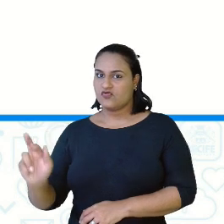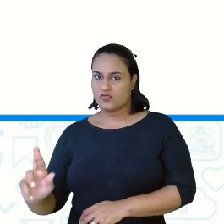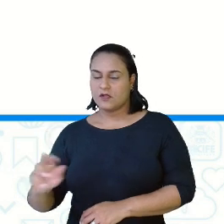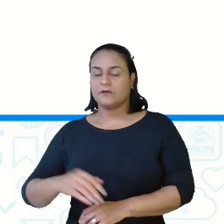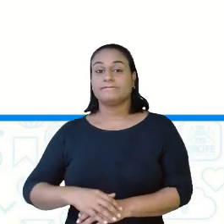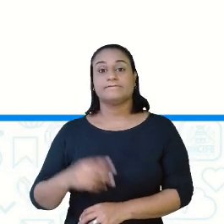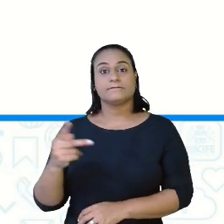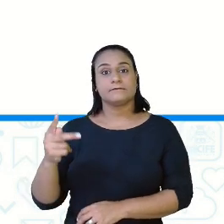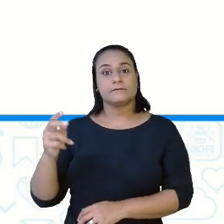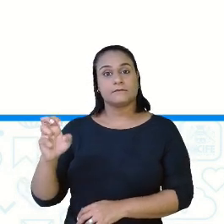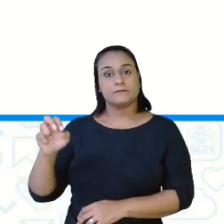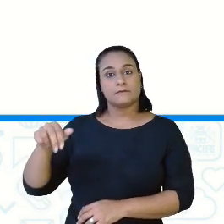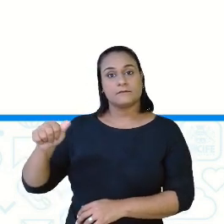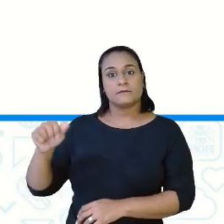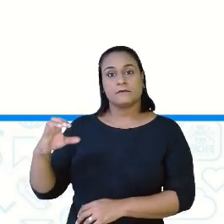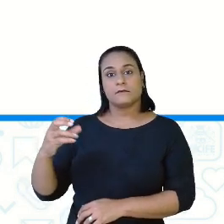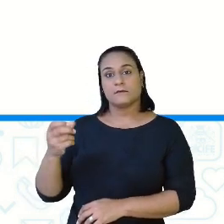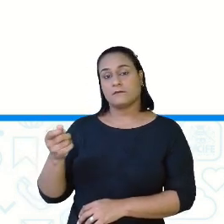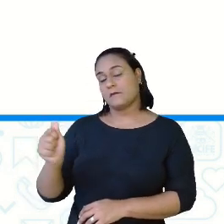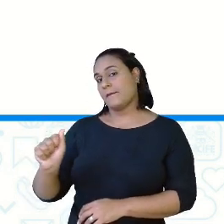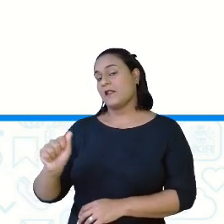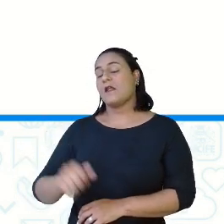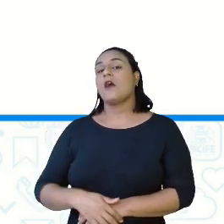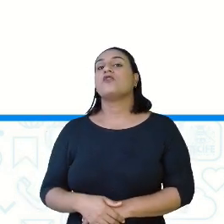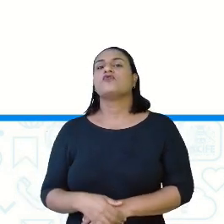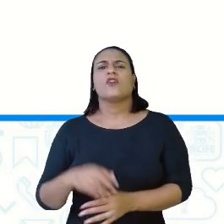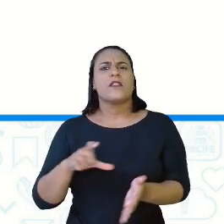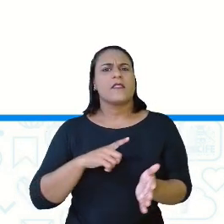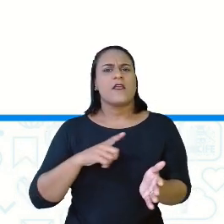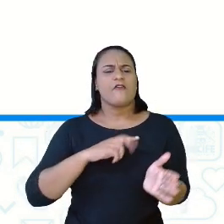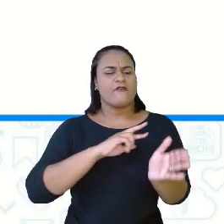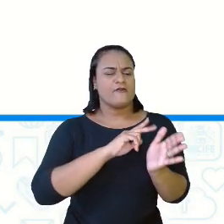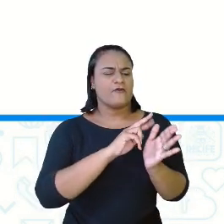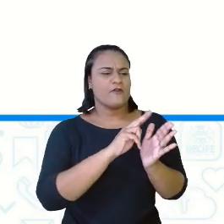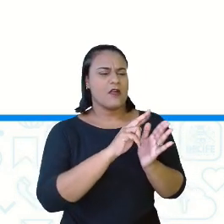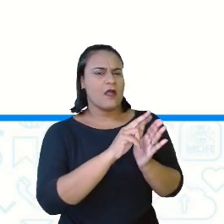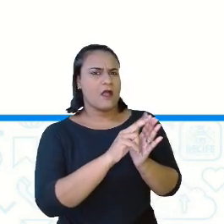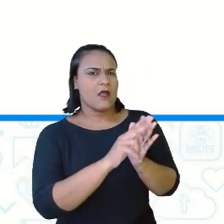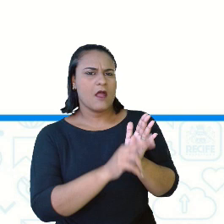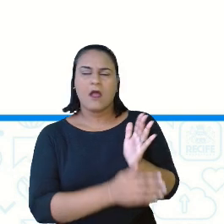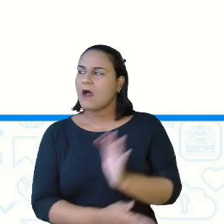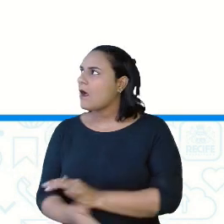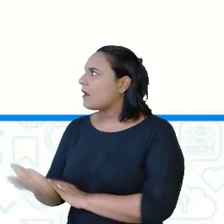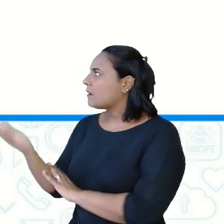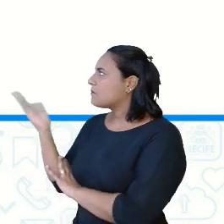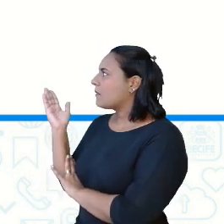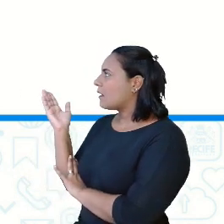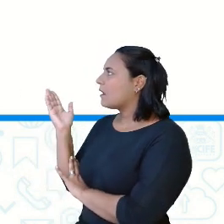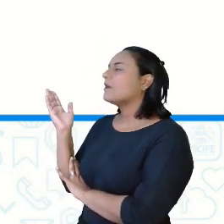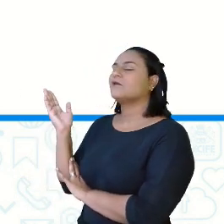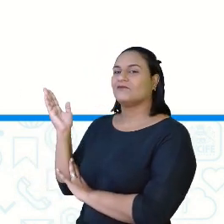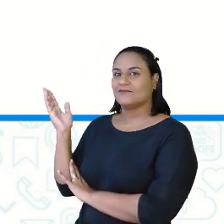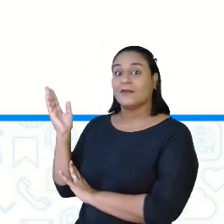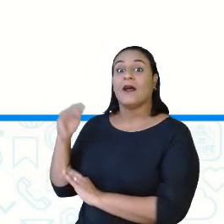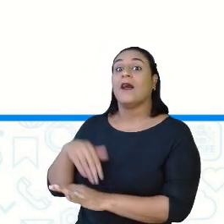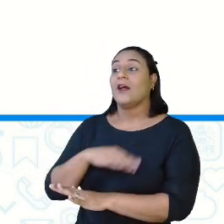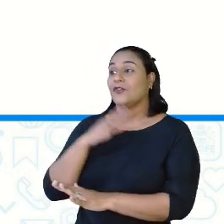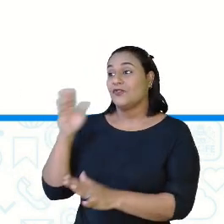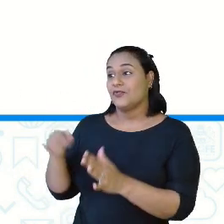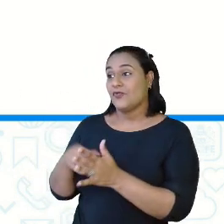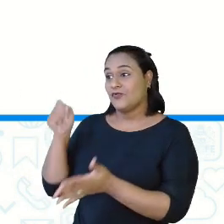penacho, salsicha, broche, arroxo, bochecha,